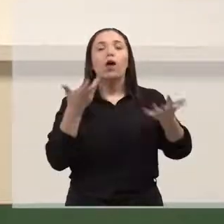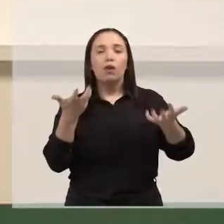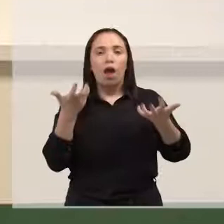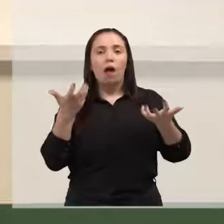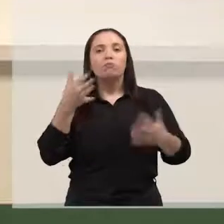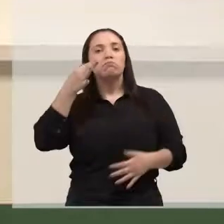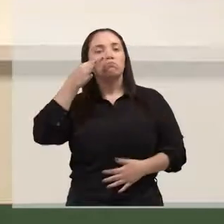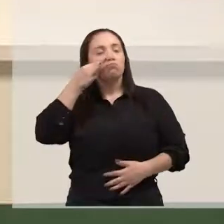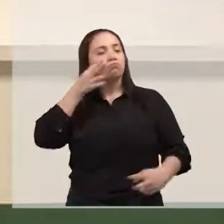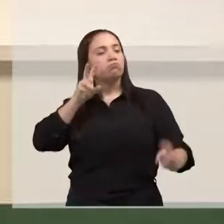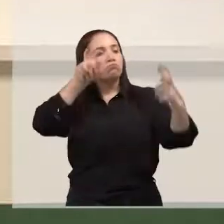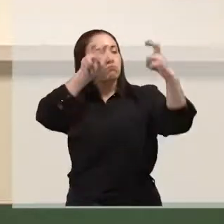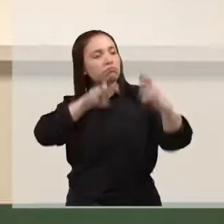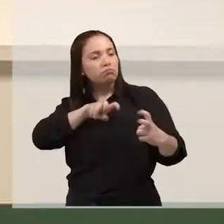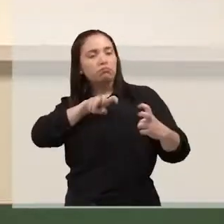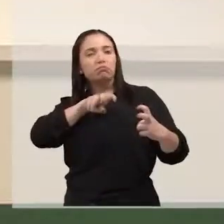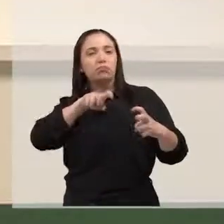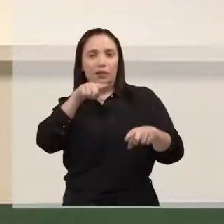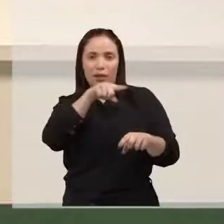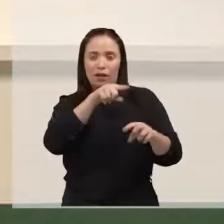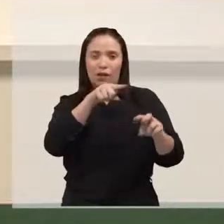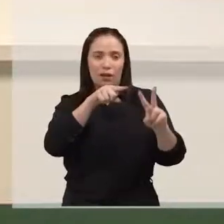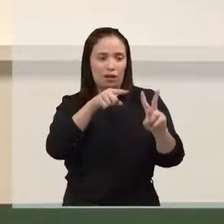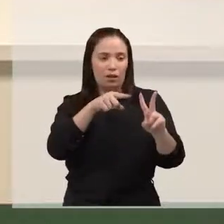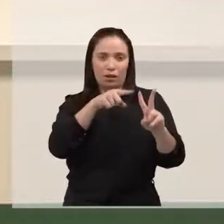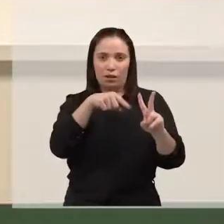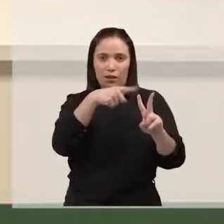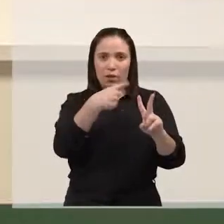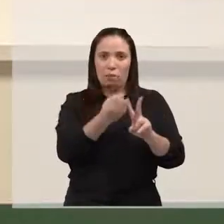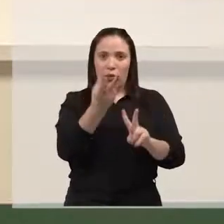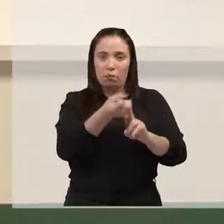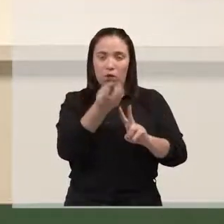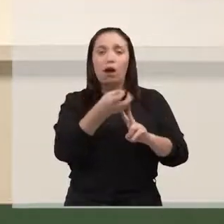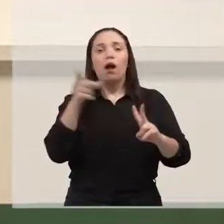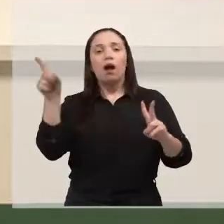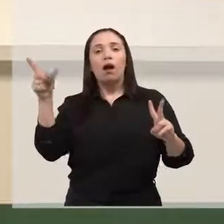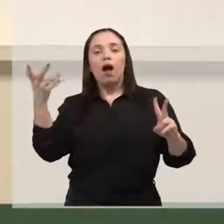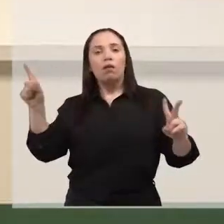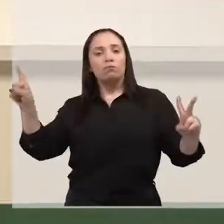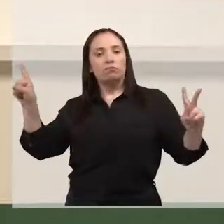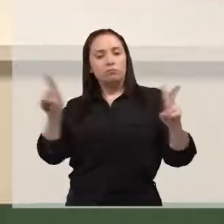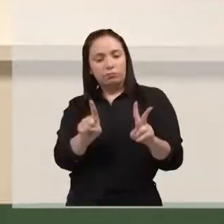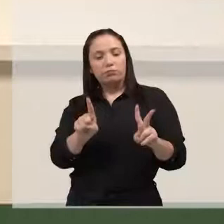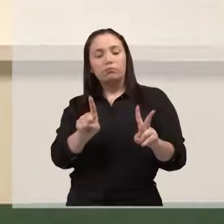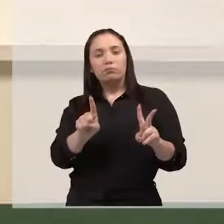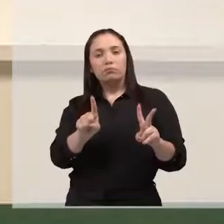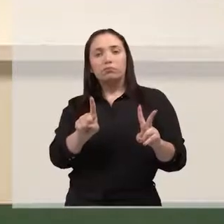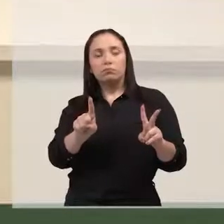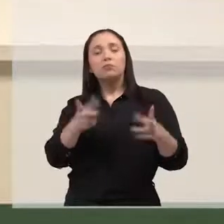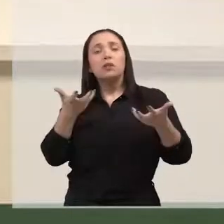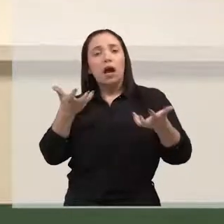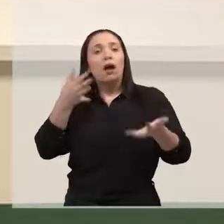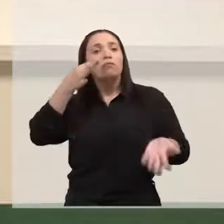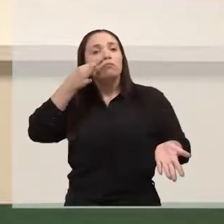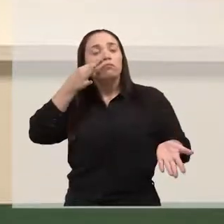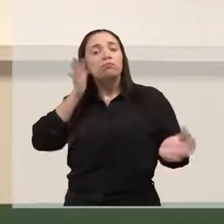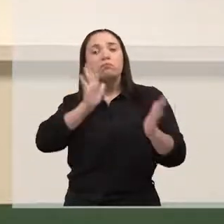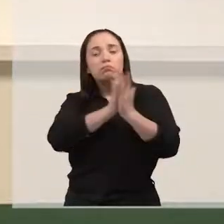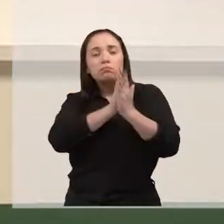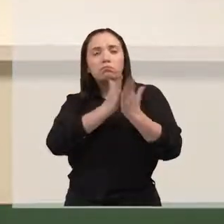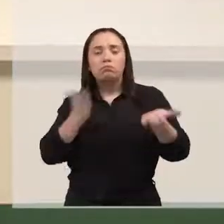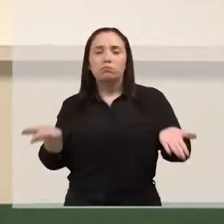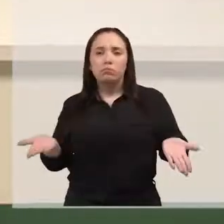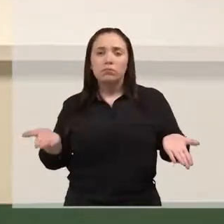né? E os delatores, para eles ter coragem de dizer na cara dele, do Fachin, se houve ou se não houve. Quer dizer, existe uma